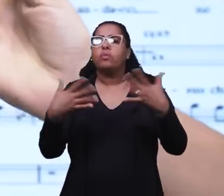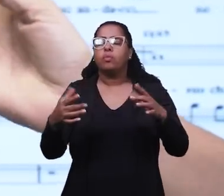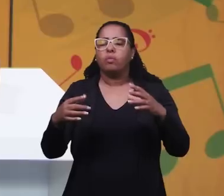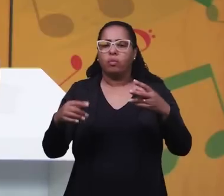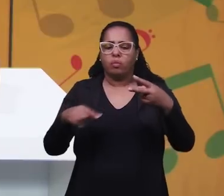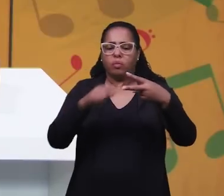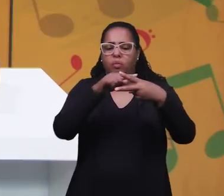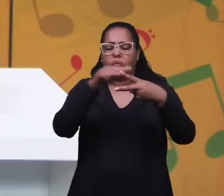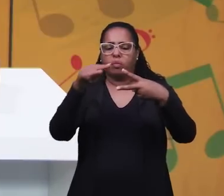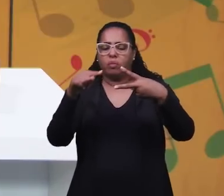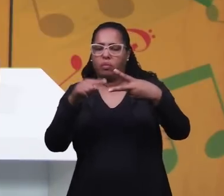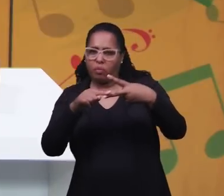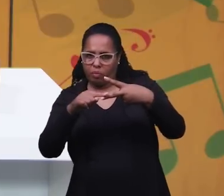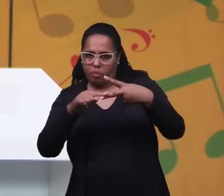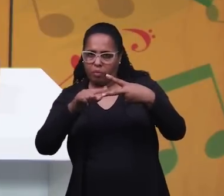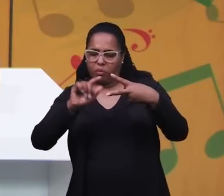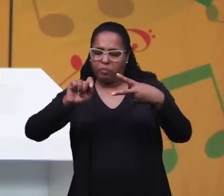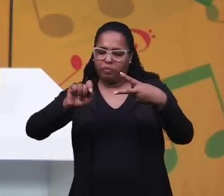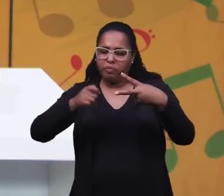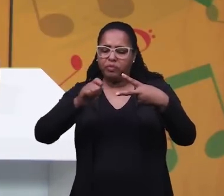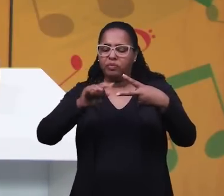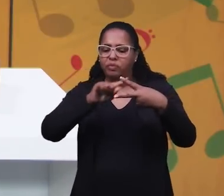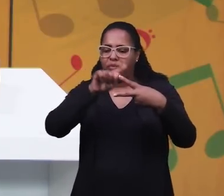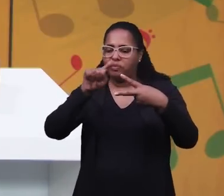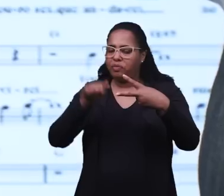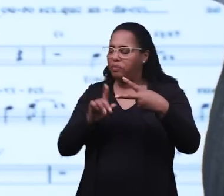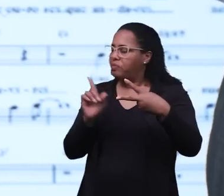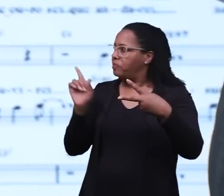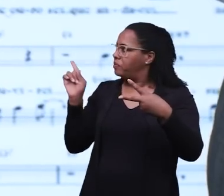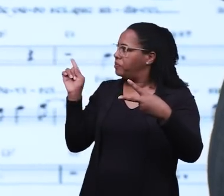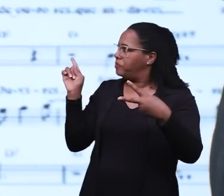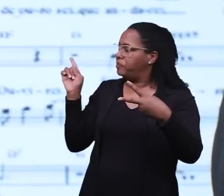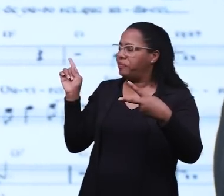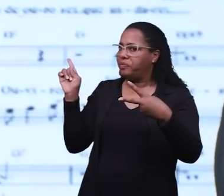Está entre duas chaves. Olha elas aqui.